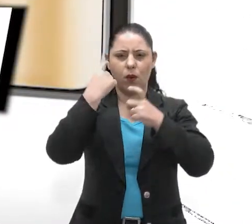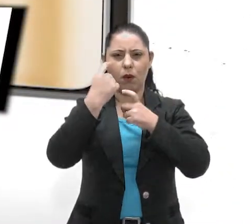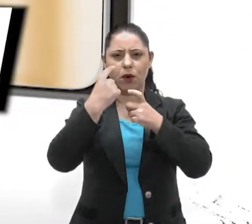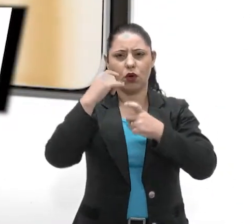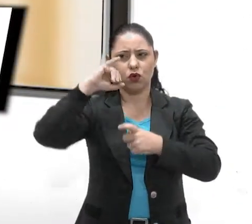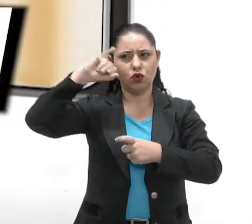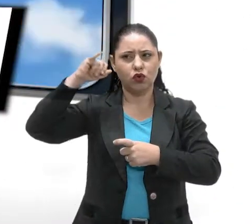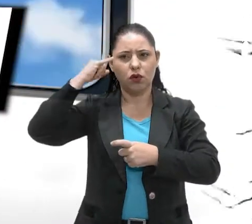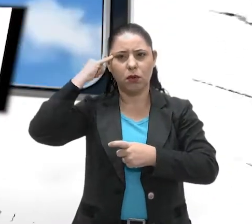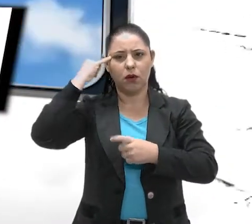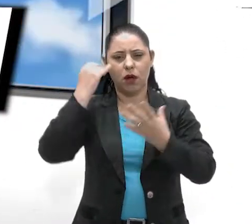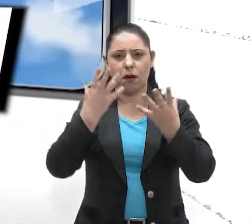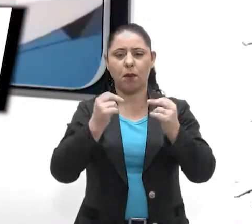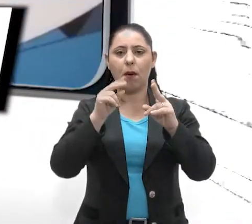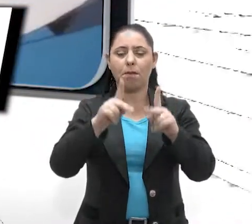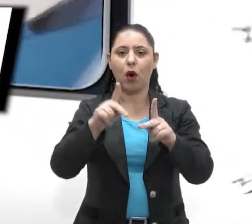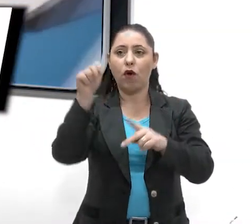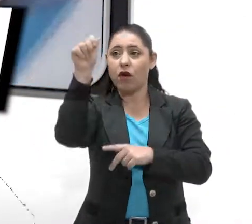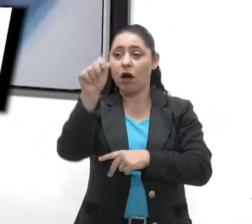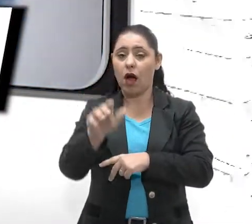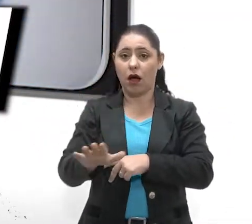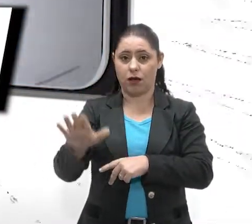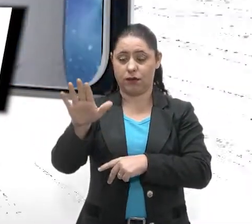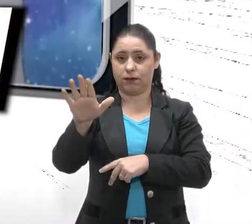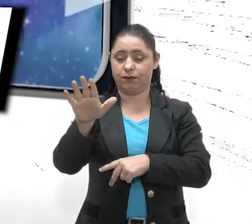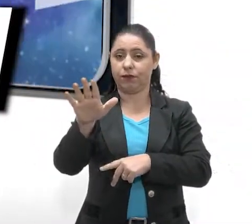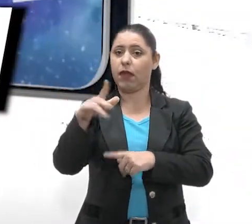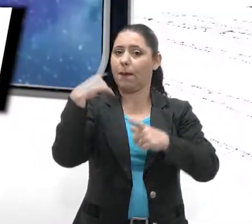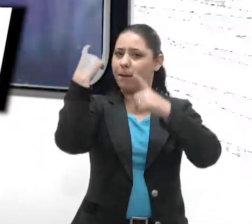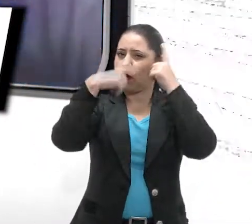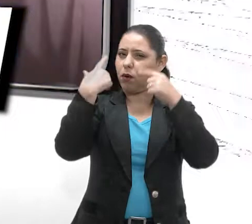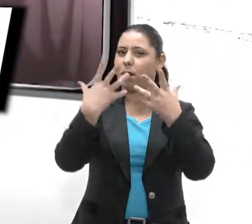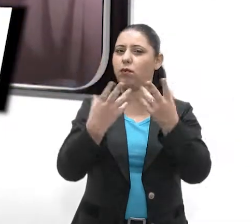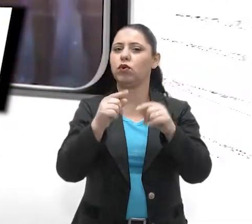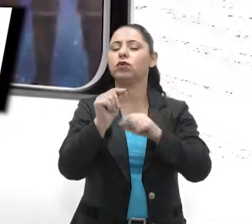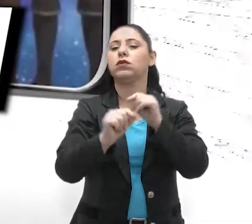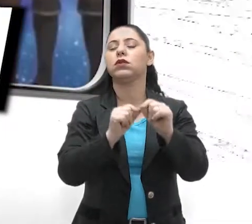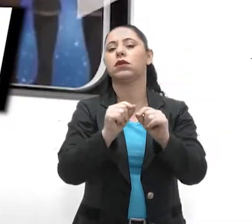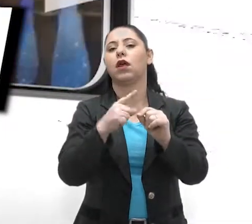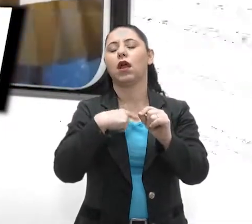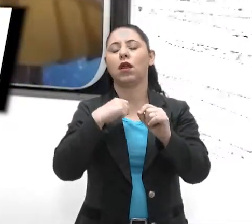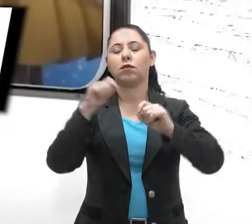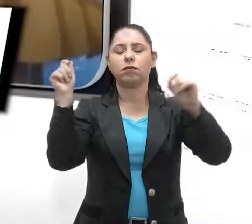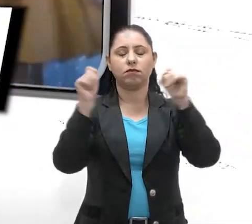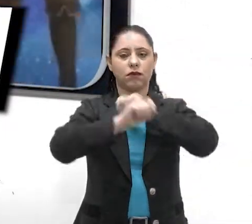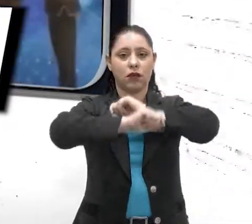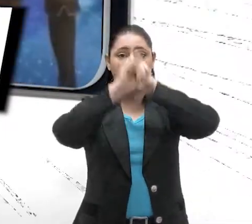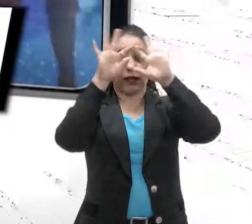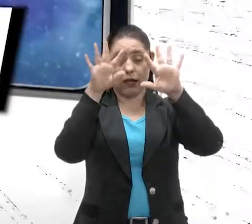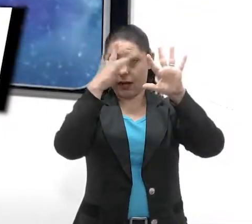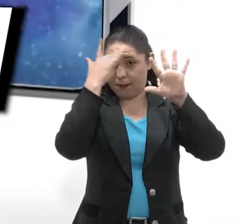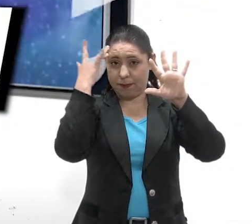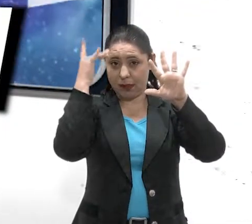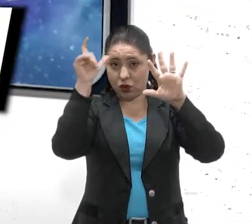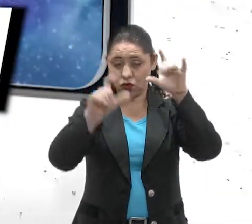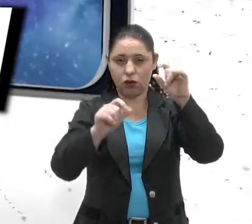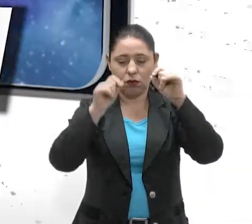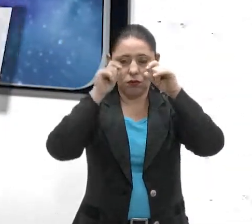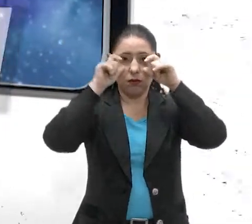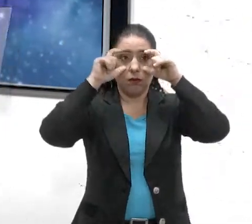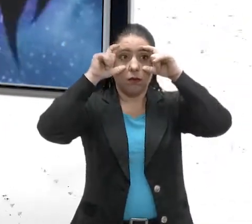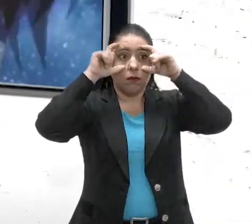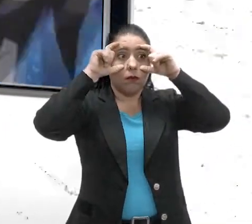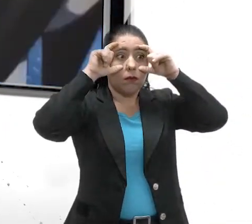porque eles se preocupam muito, os japoneses, o povo asiático no geral, se preocupa muito em deixar bem claro